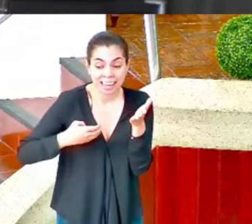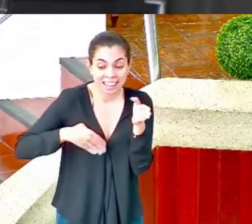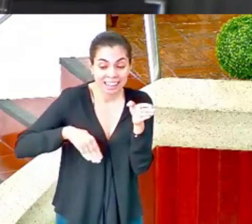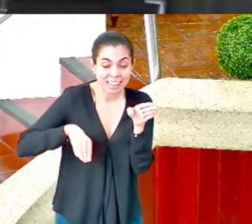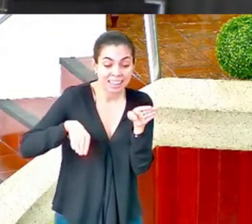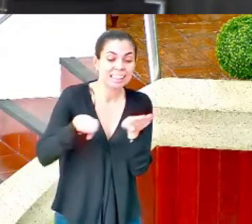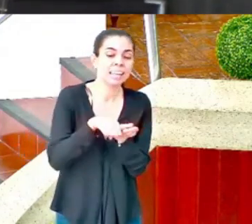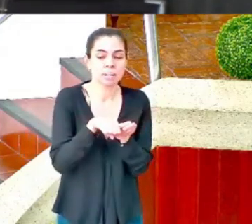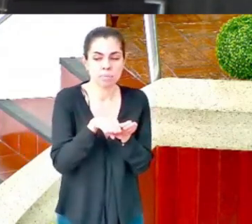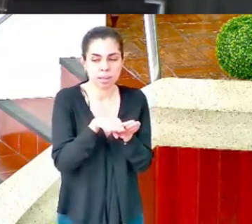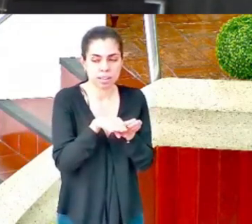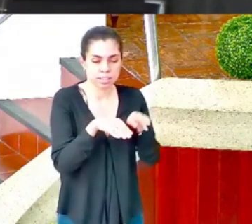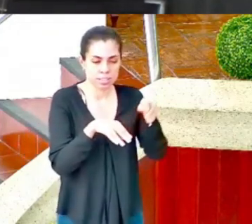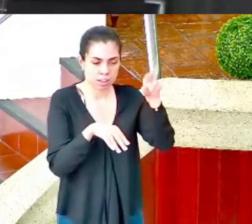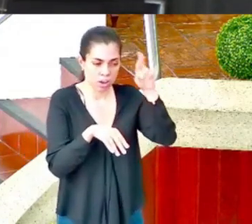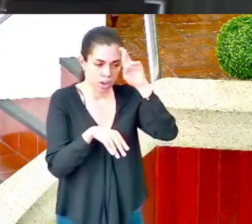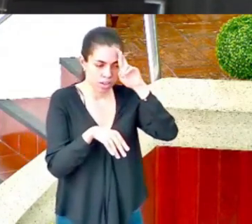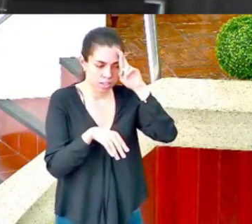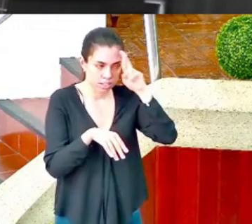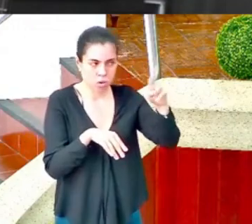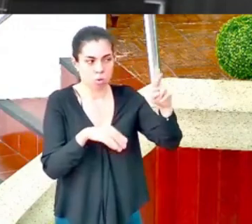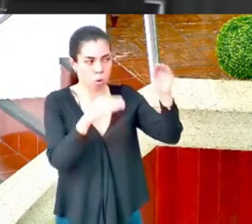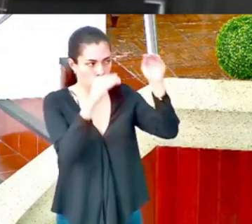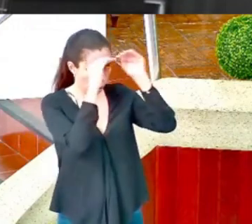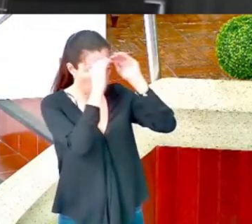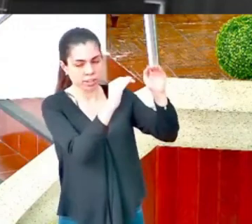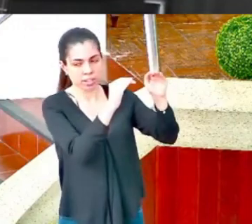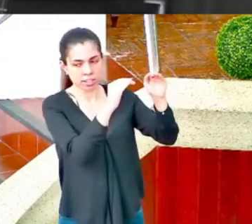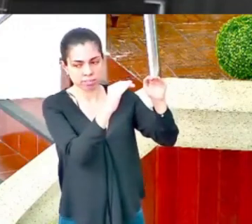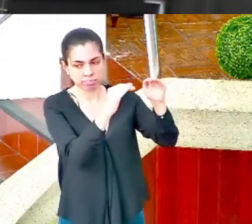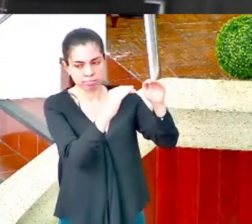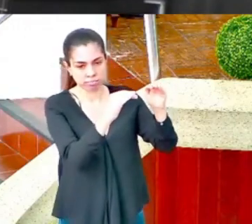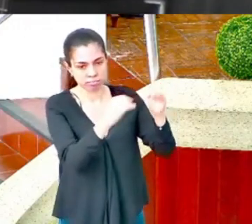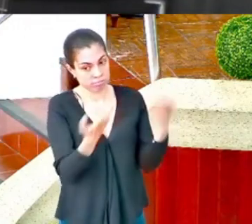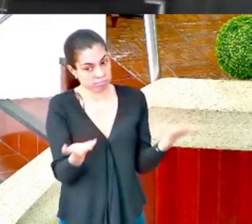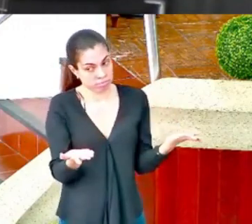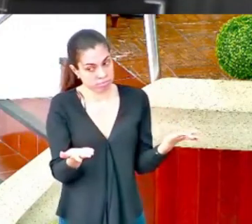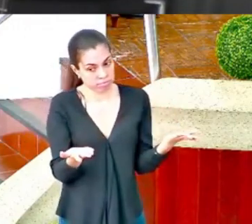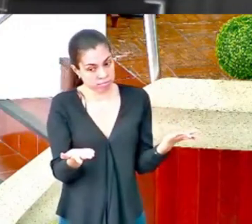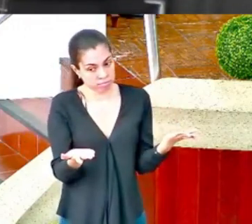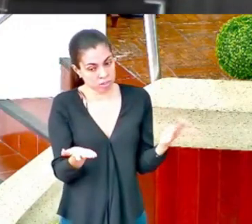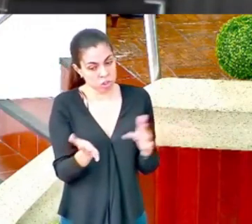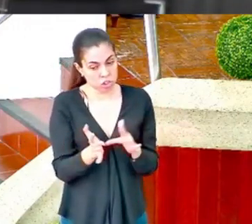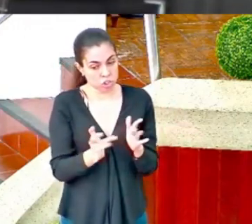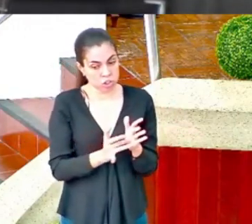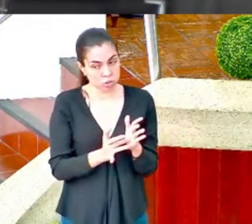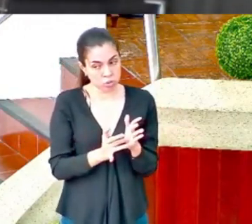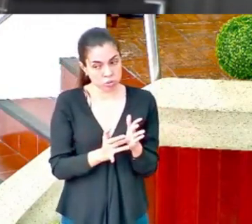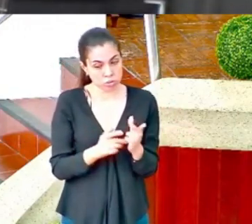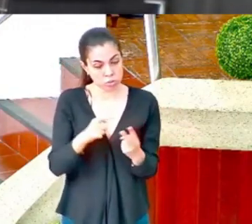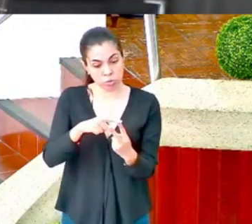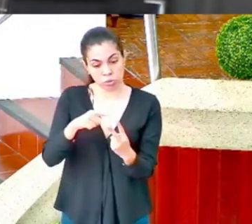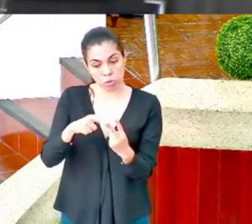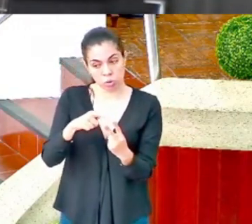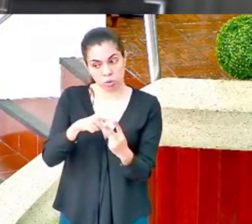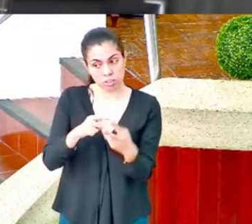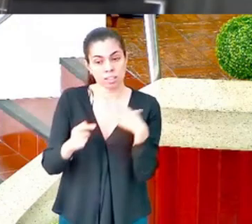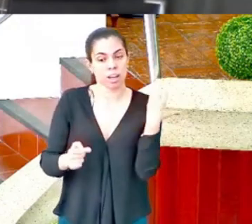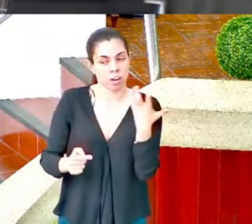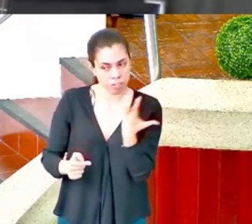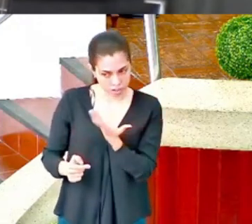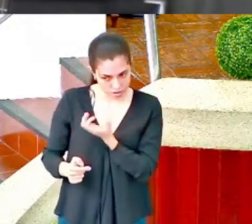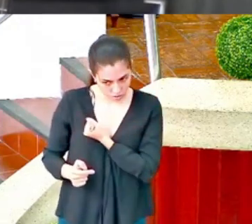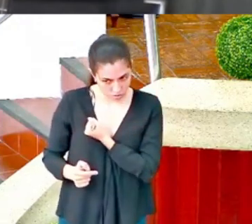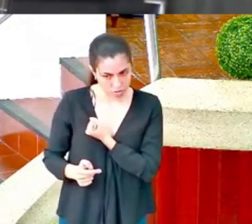temos em nossas vidas? Bom, foi isso que a palavra fez naquele povo. E aquele povo, veja o que está escrito no finalzinho de